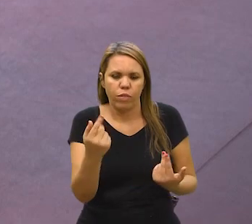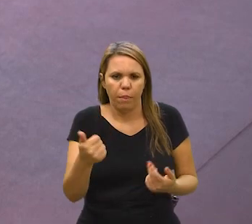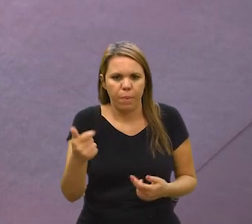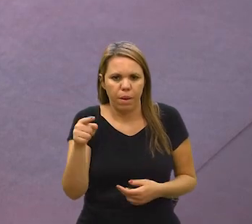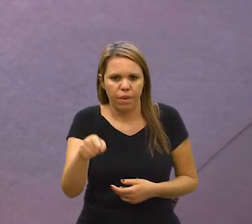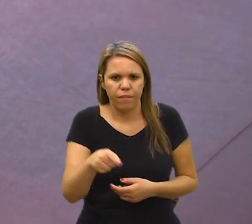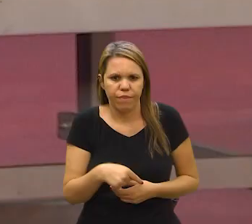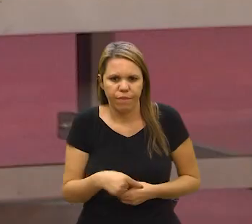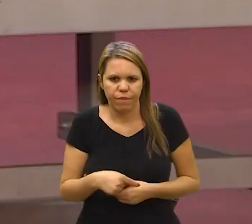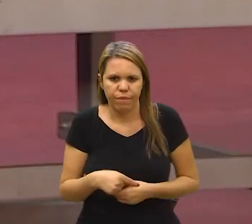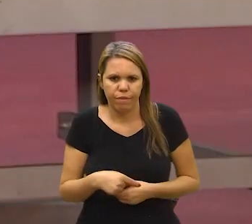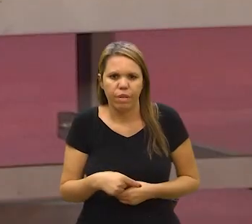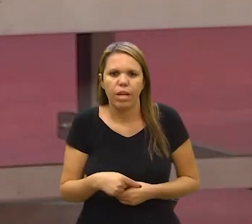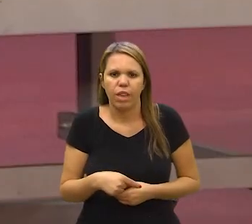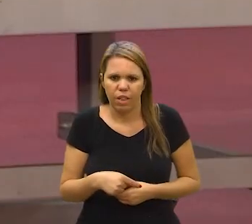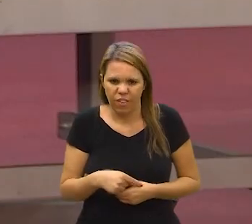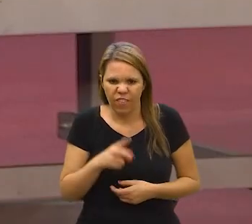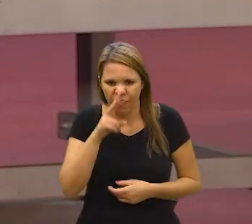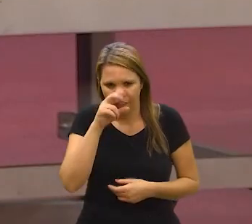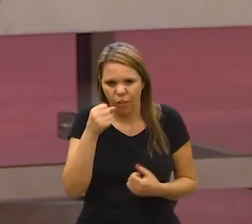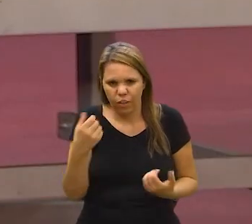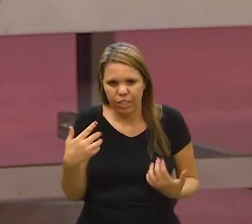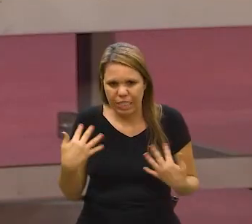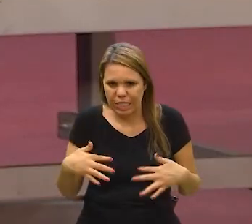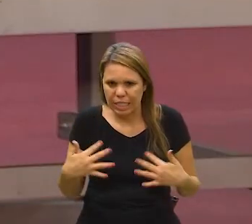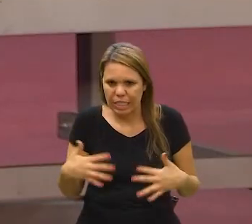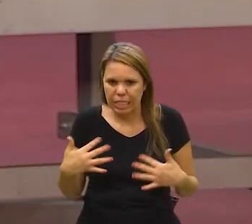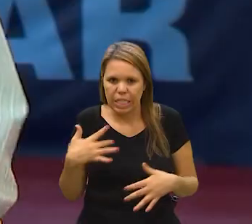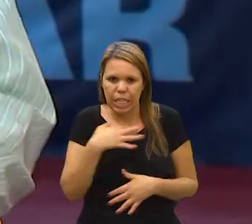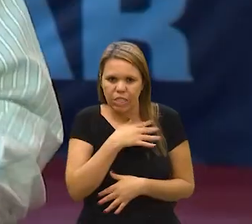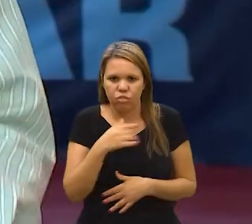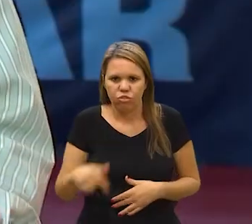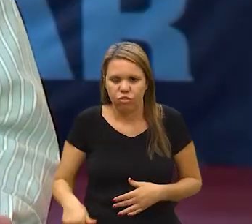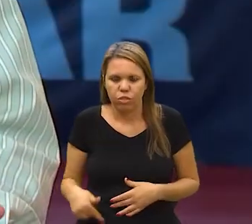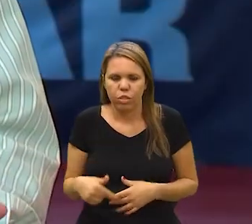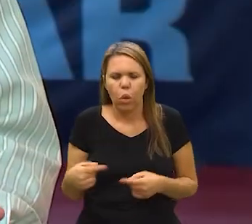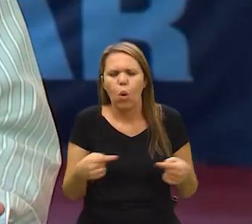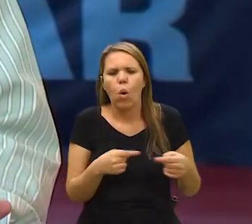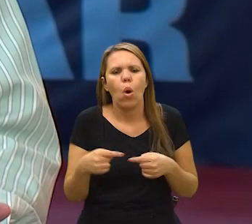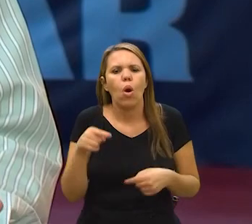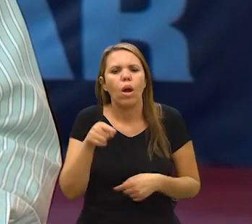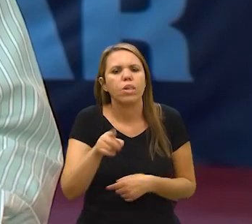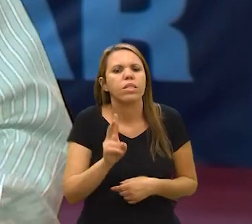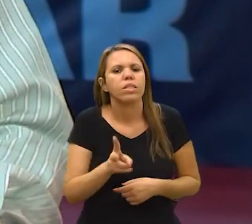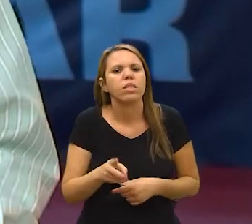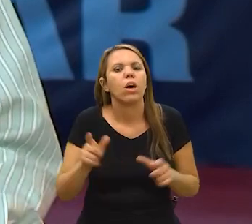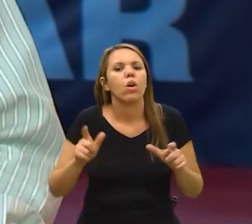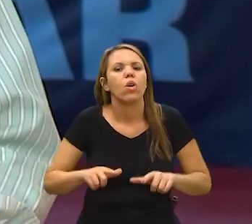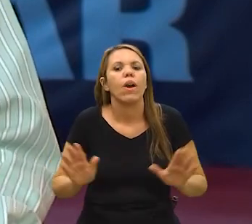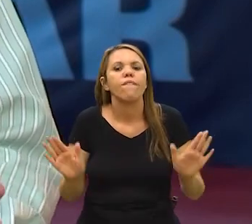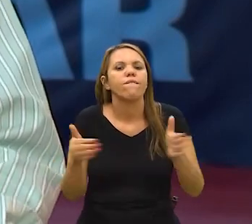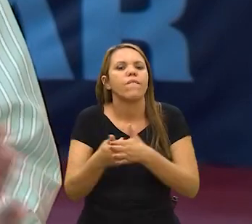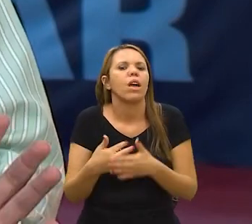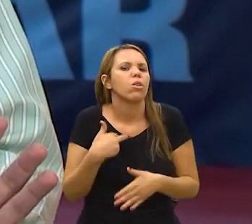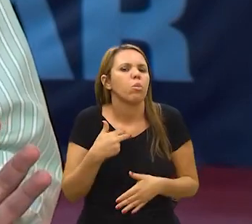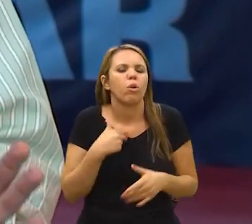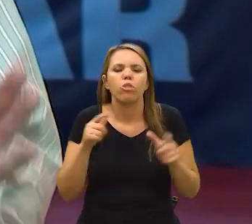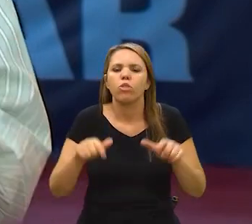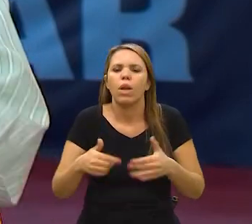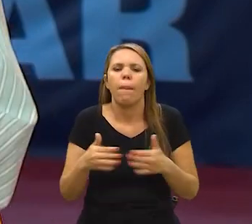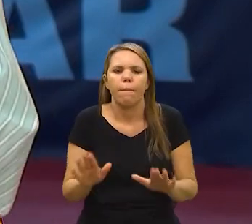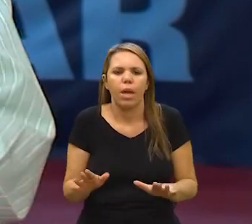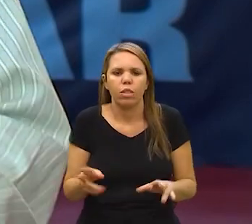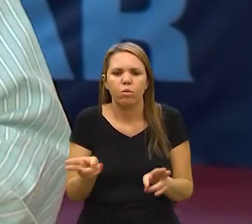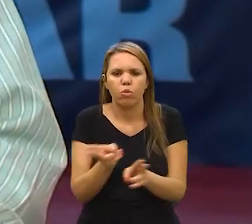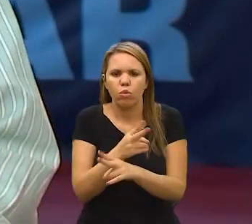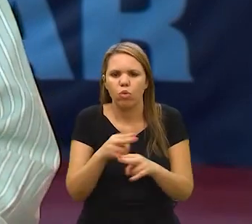que está aqui a primeira vez, o baque é firme. É difícil. Então isso quer dizer que em competição é sempre lugar fechado, não pode ir lugar